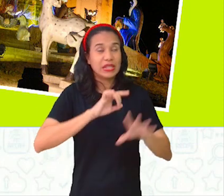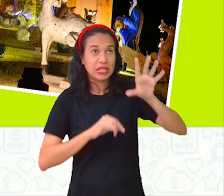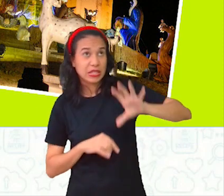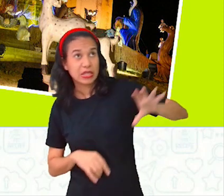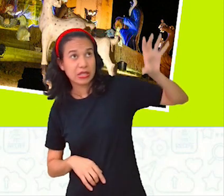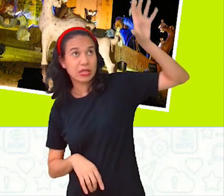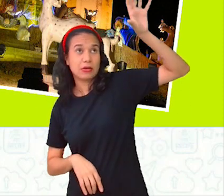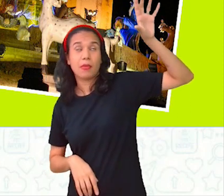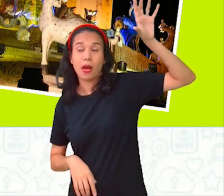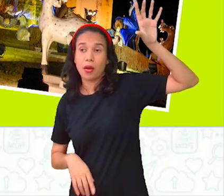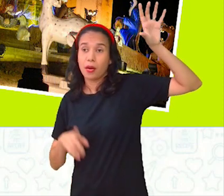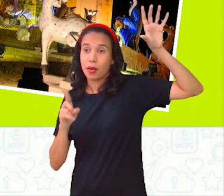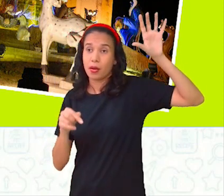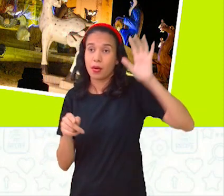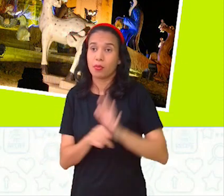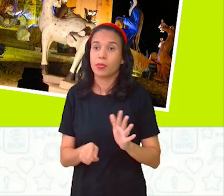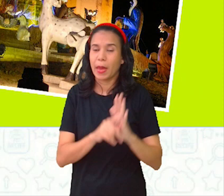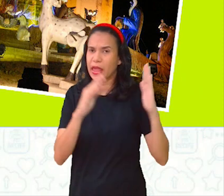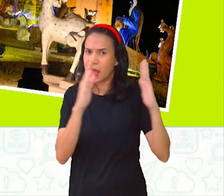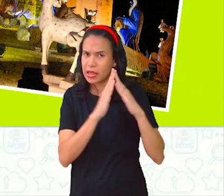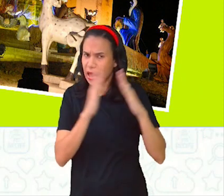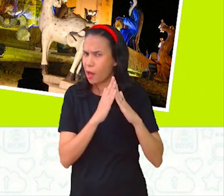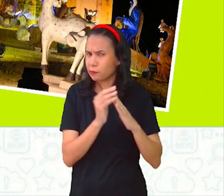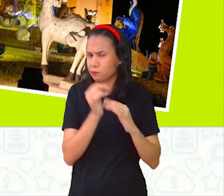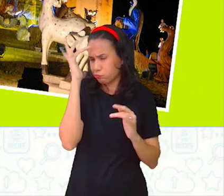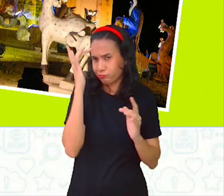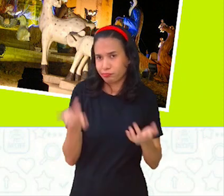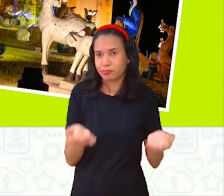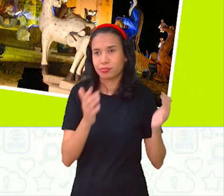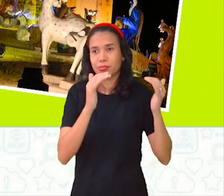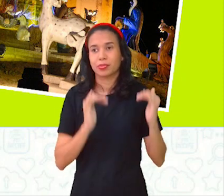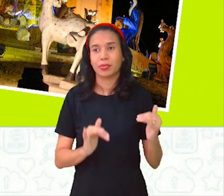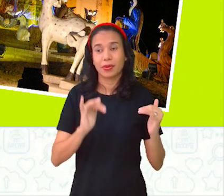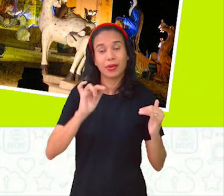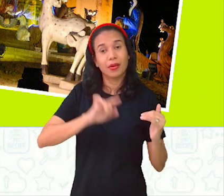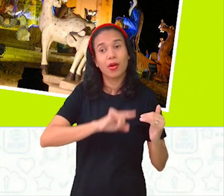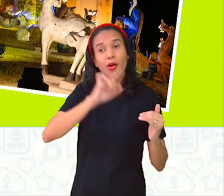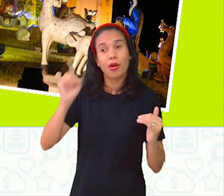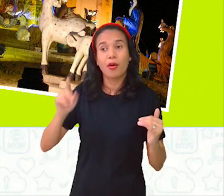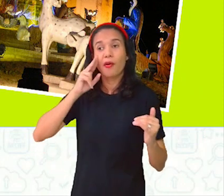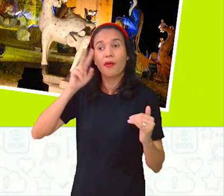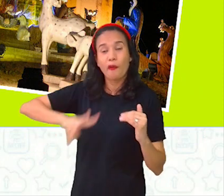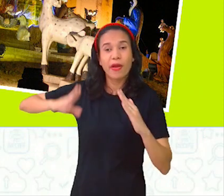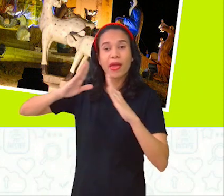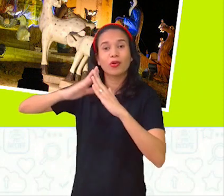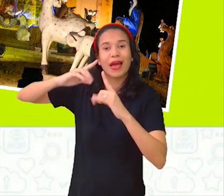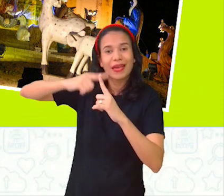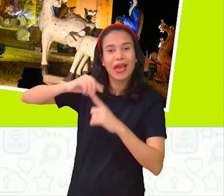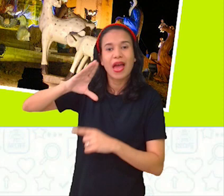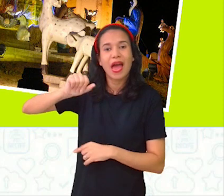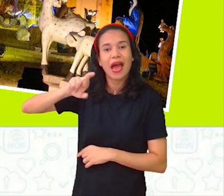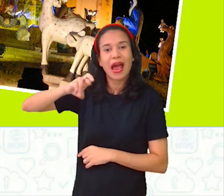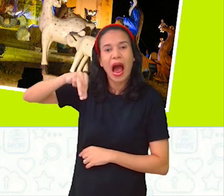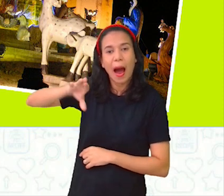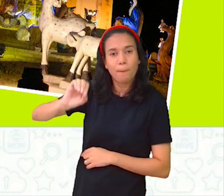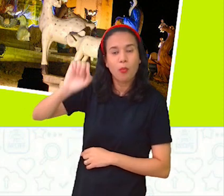é de um doméstico mesmo. Do outro lado, vocês estão vendo o presépio que é montado ali na igreja do Carmo, em Olinda.